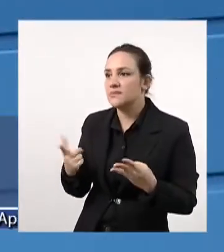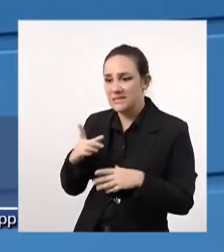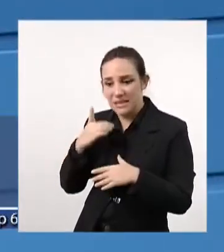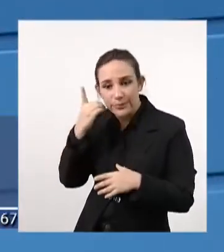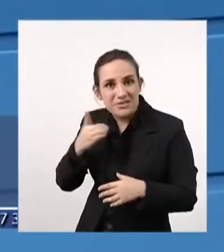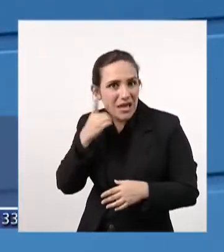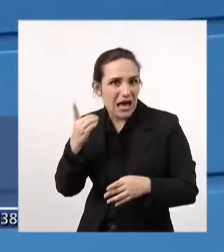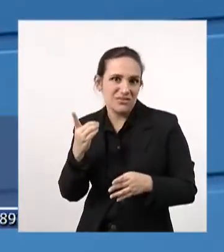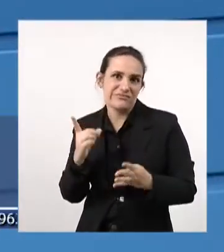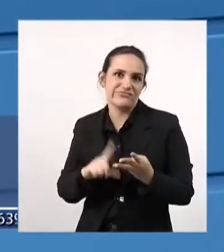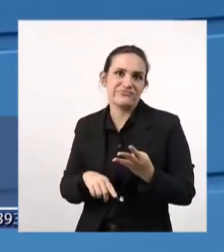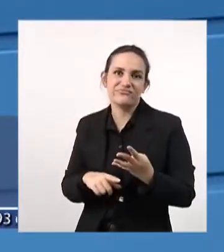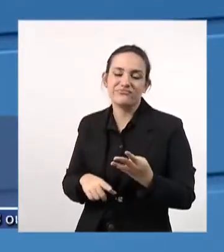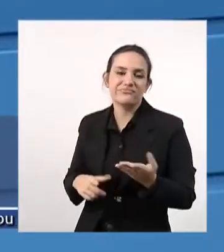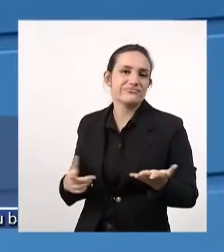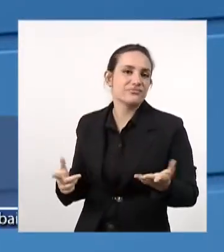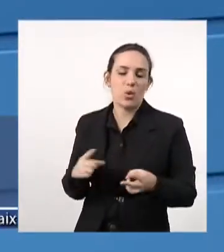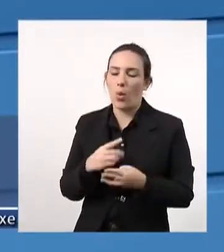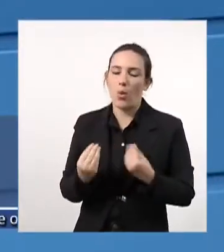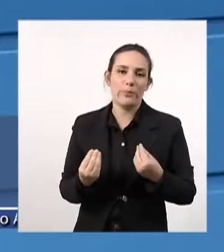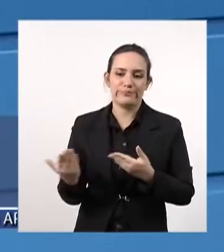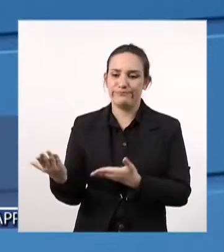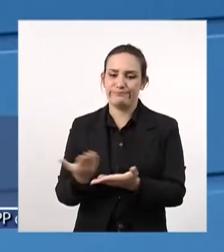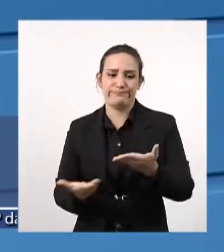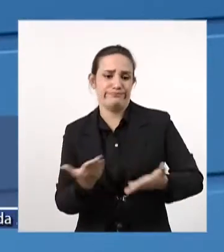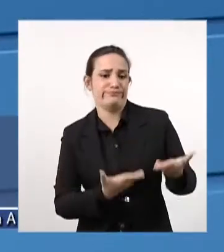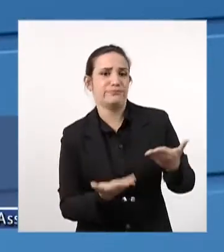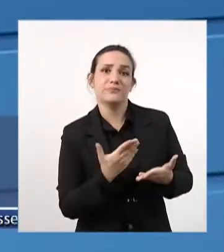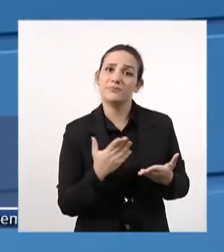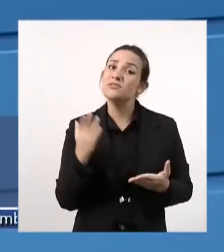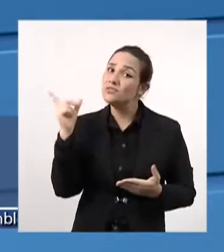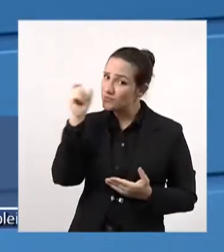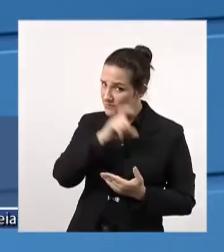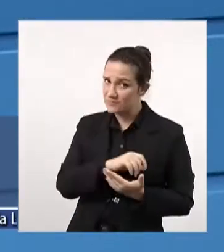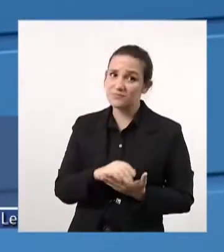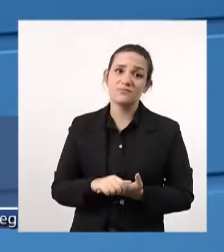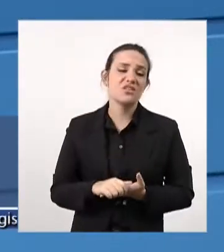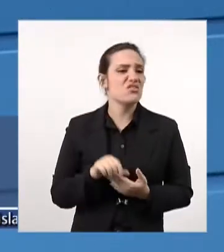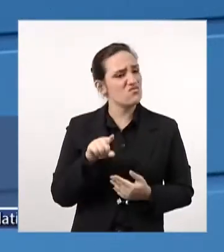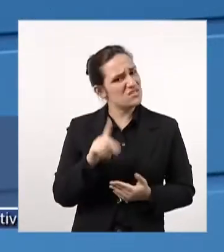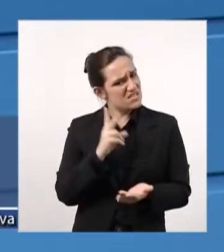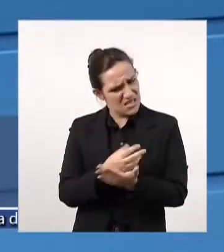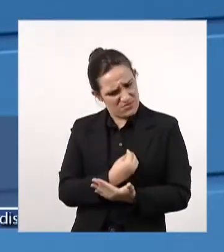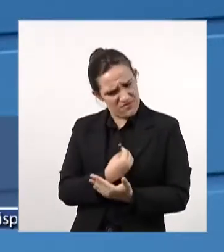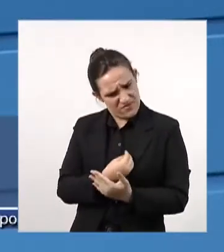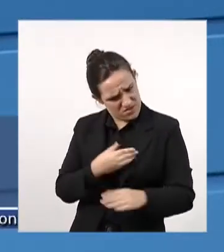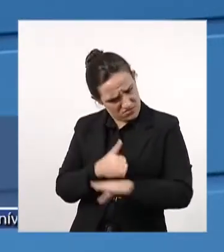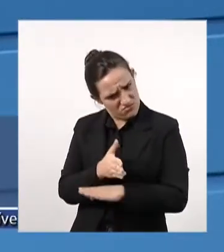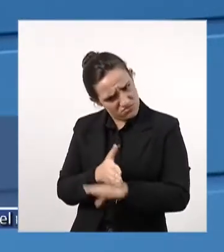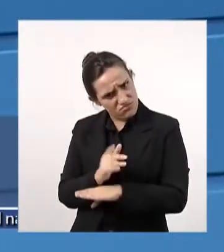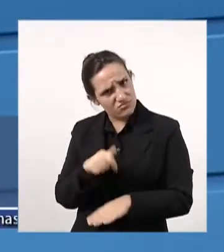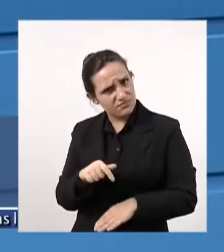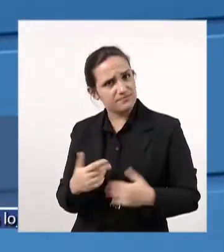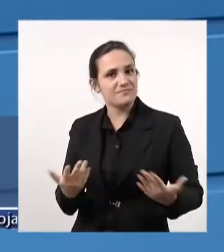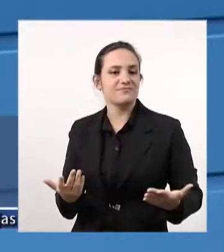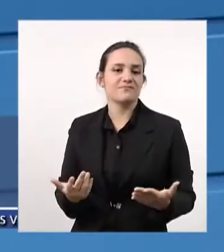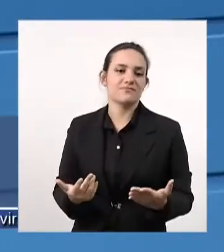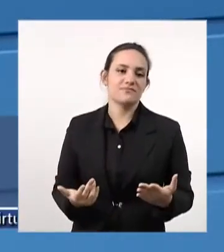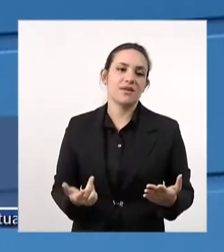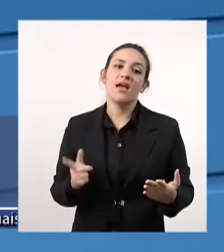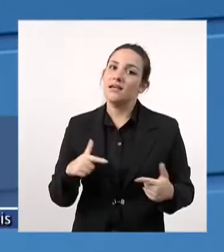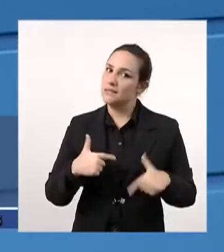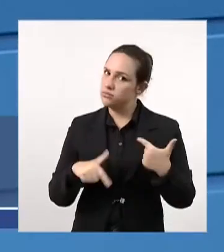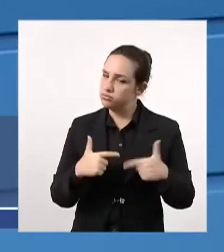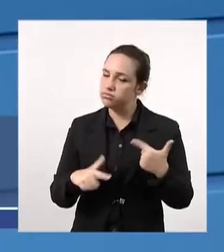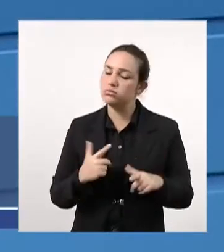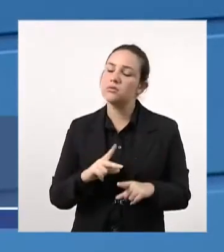né? Sempre de forma bastante atuante, que é uma característica peculiar de Vossa Excelência, seria muito